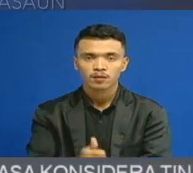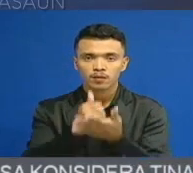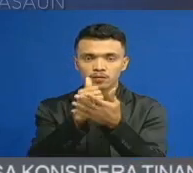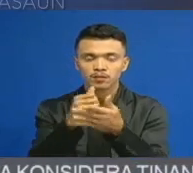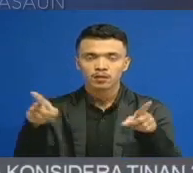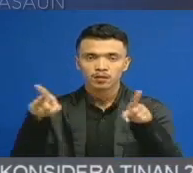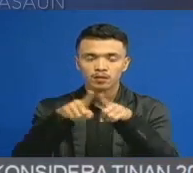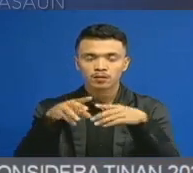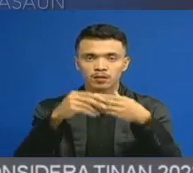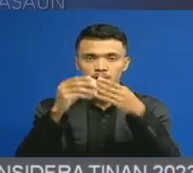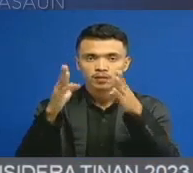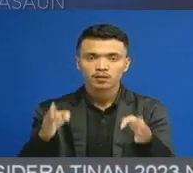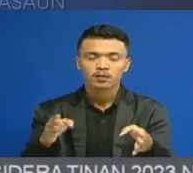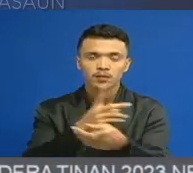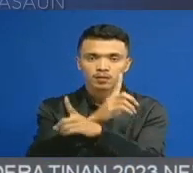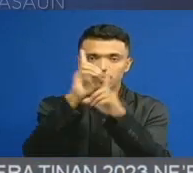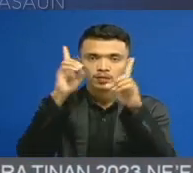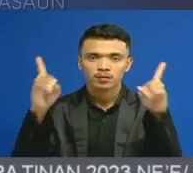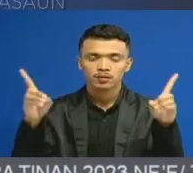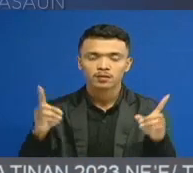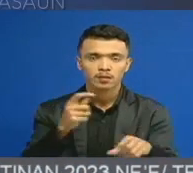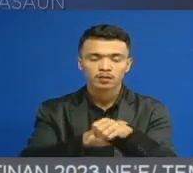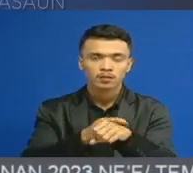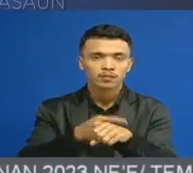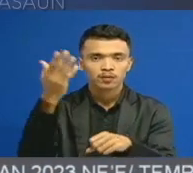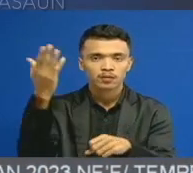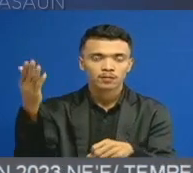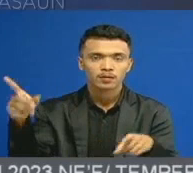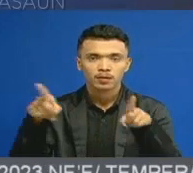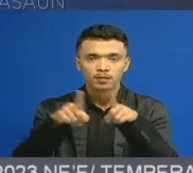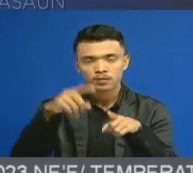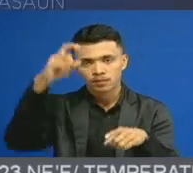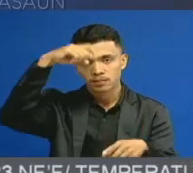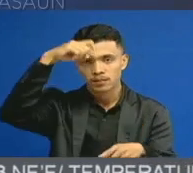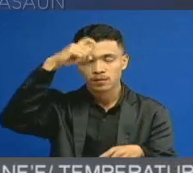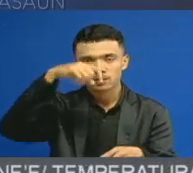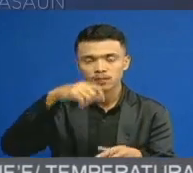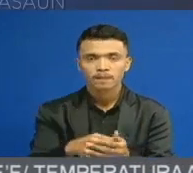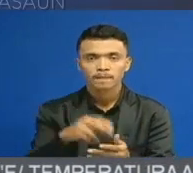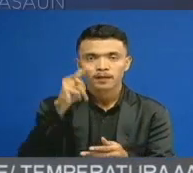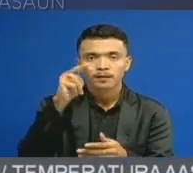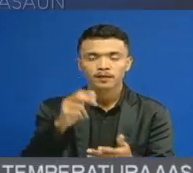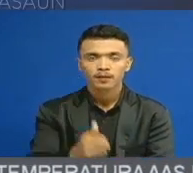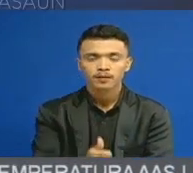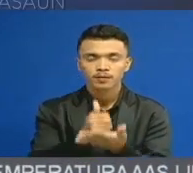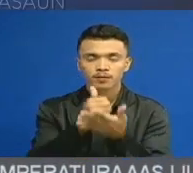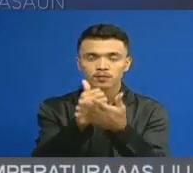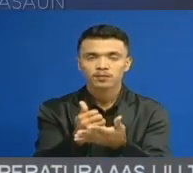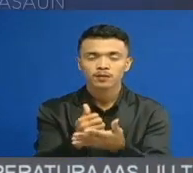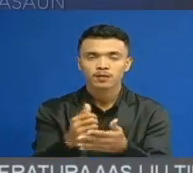líder demokrasia ya naba altura ba ni nudar ativista altura naba ni mas apoio tani luta